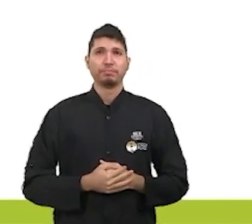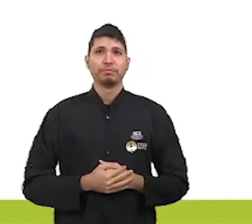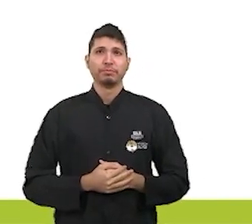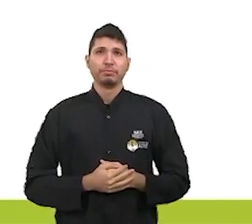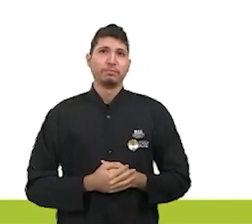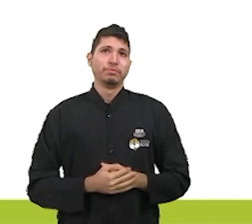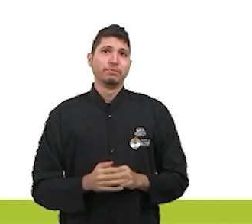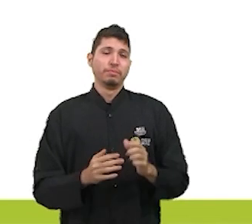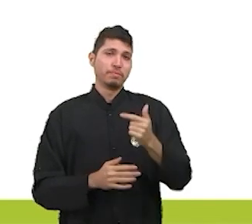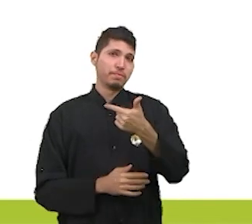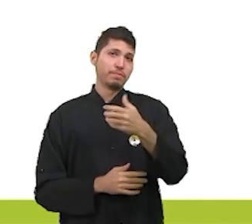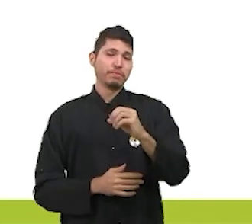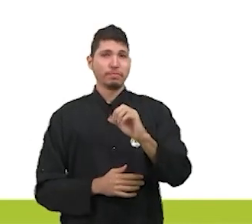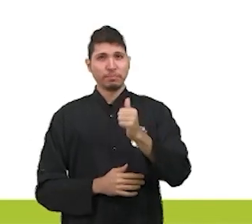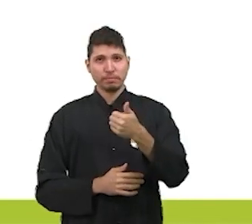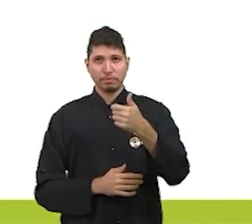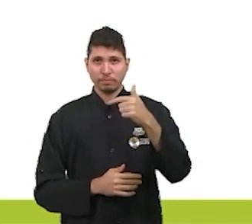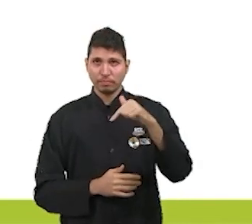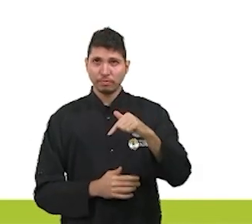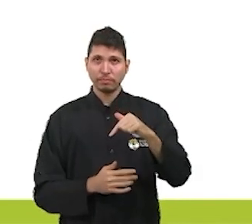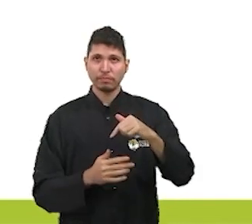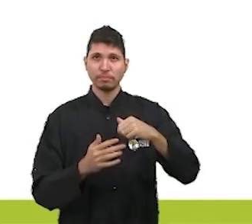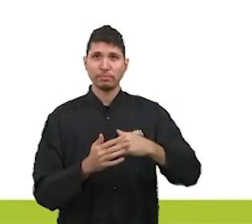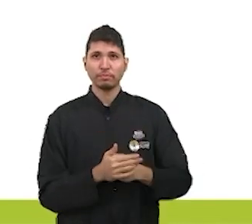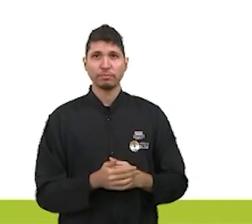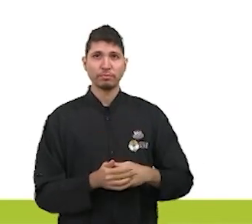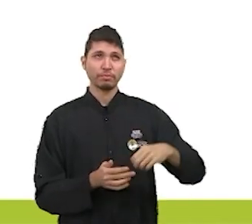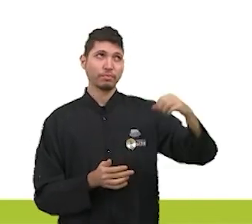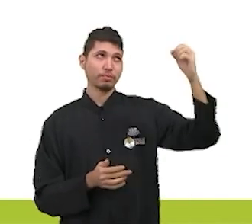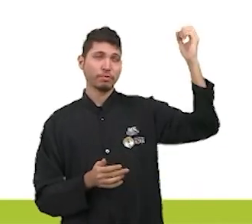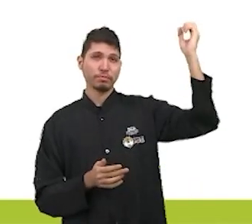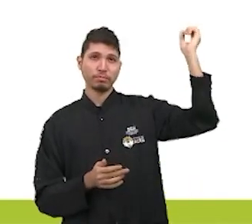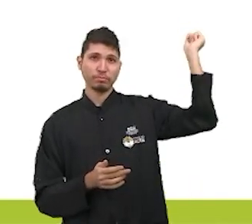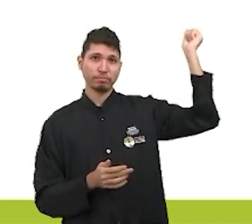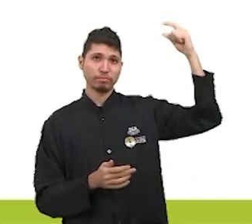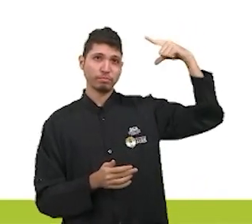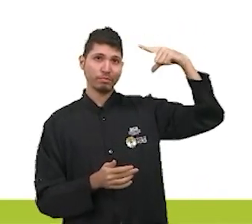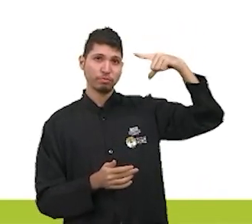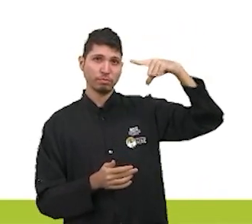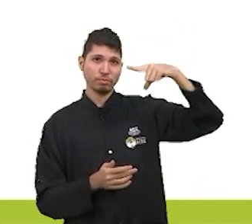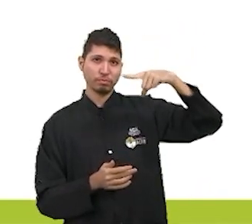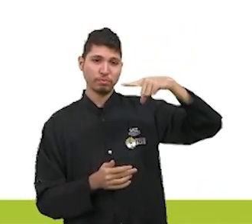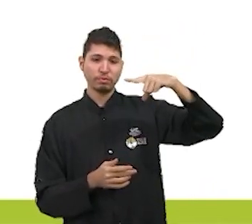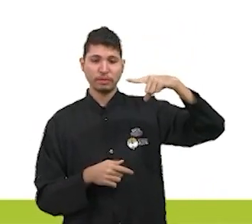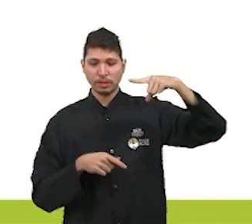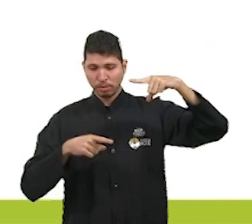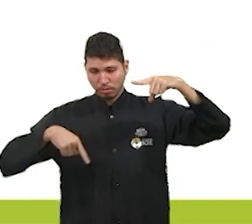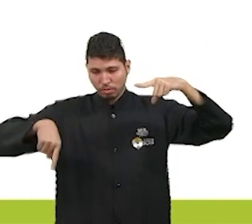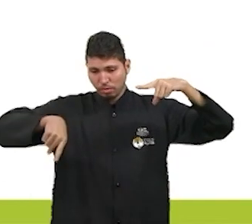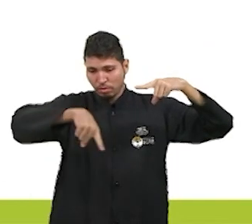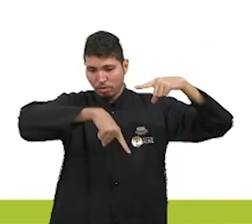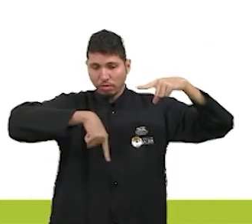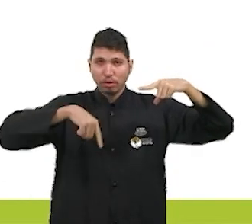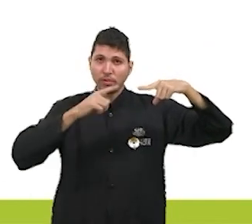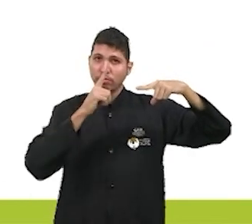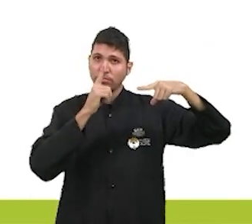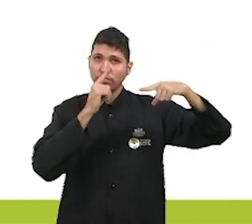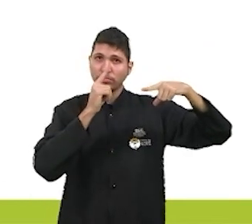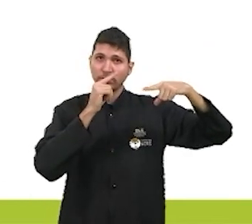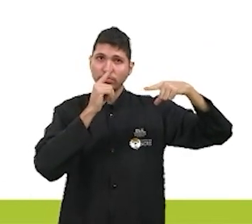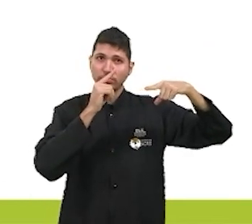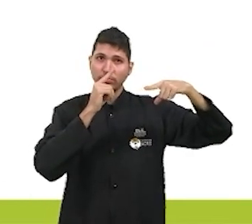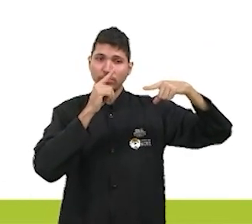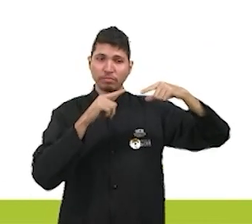Em 2017, raios de luz solar estão atingindo a superfície de um lago, formando um ângulo de